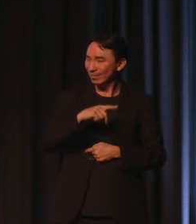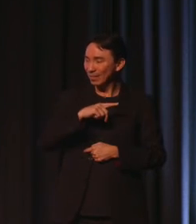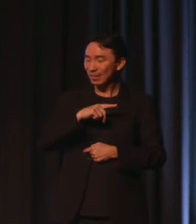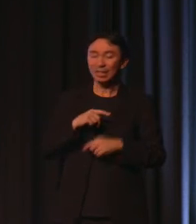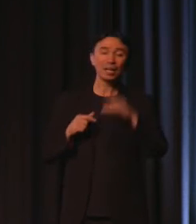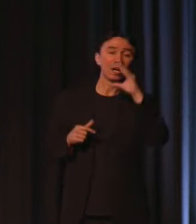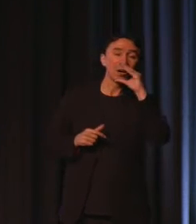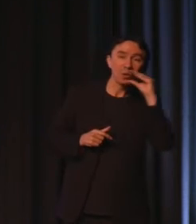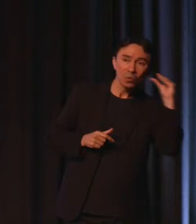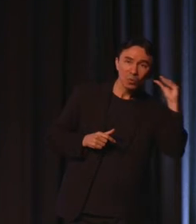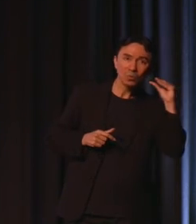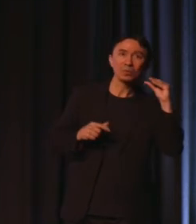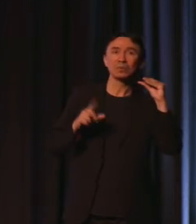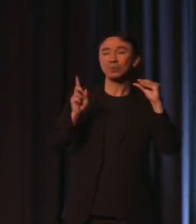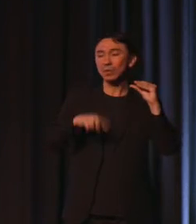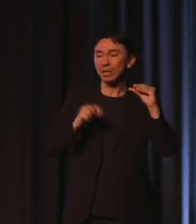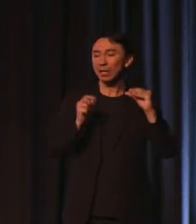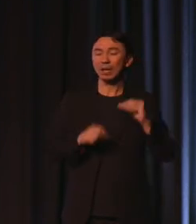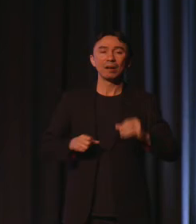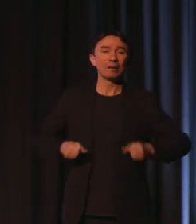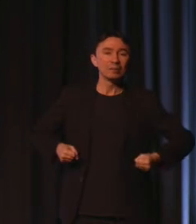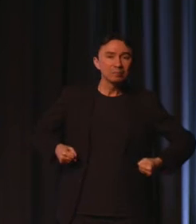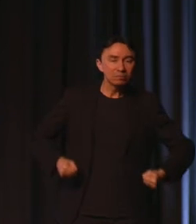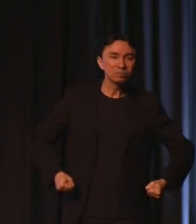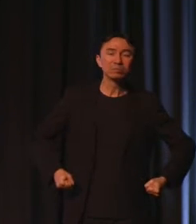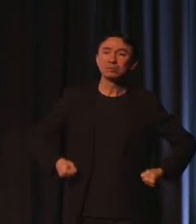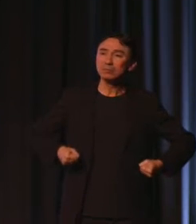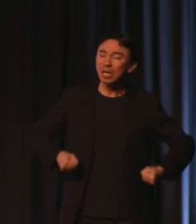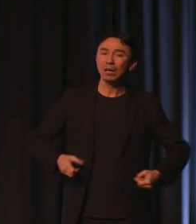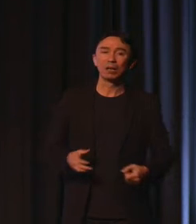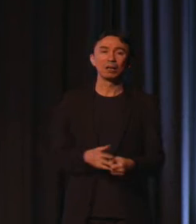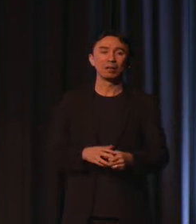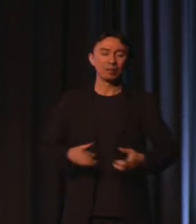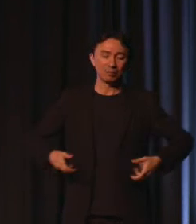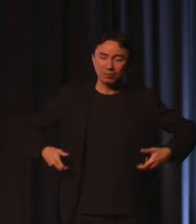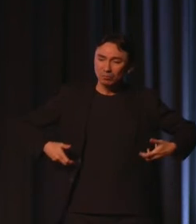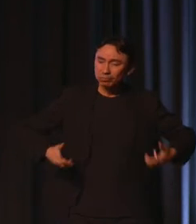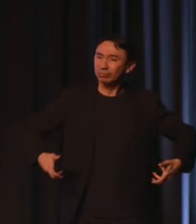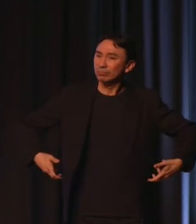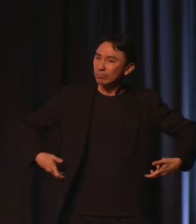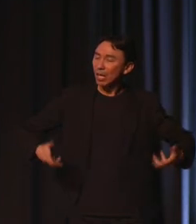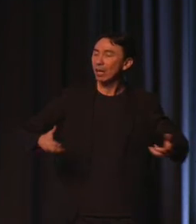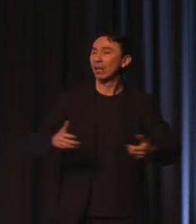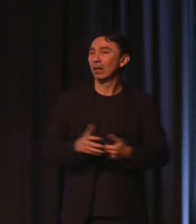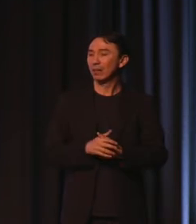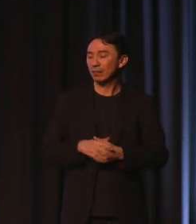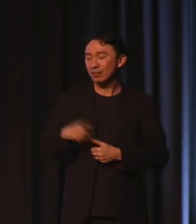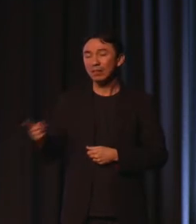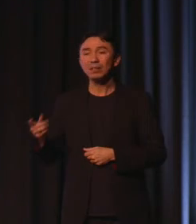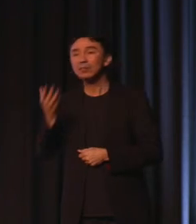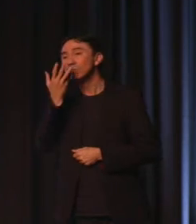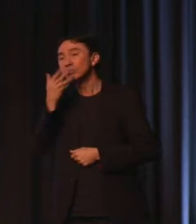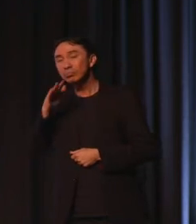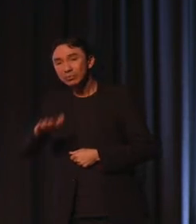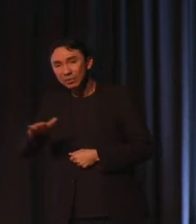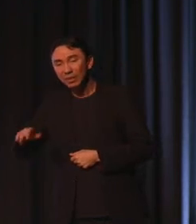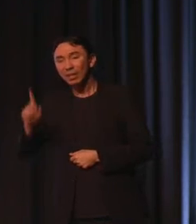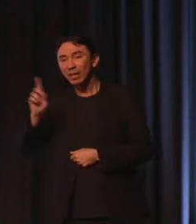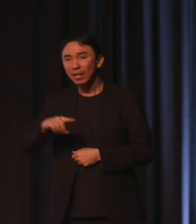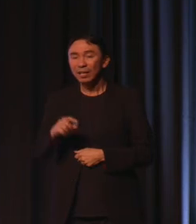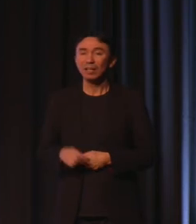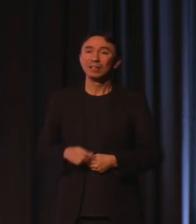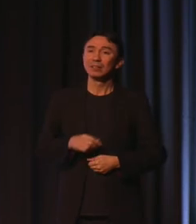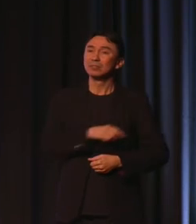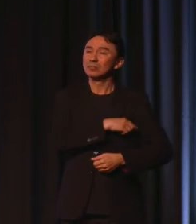adulto, a gente está falando de muletas, de bengalas e cadeiras de rodas. E quando a gente está falando no infantil, basicamente o uso de muletas.